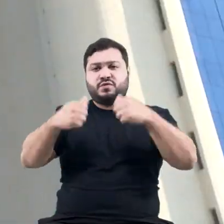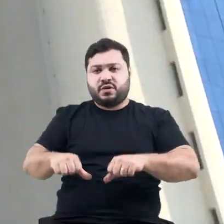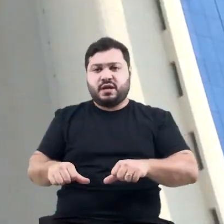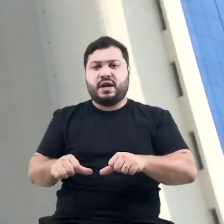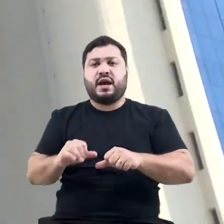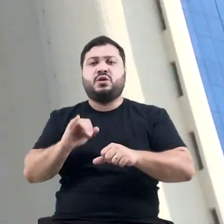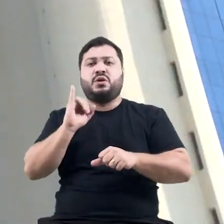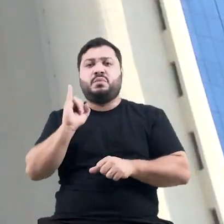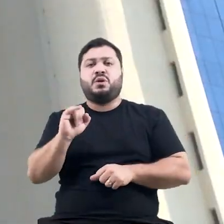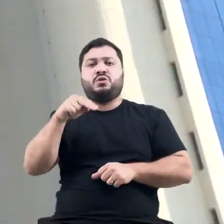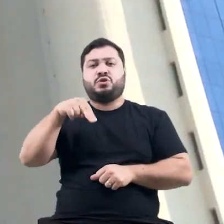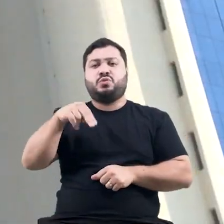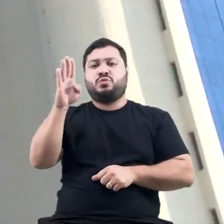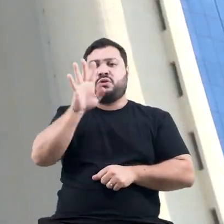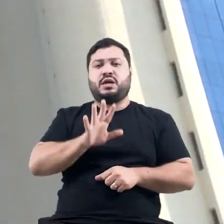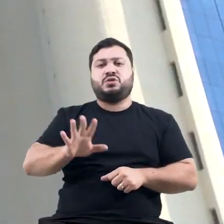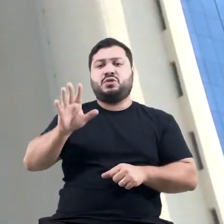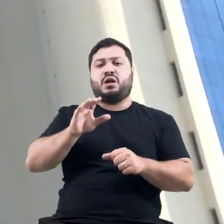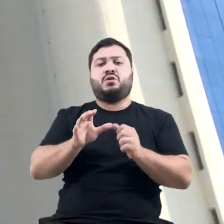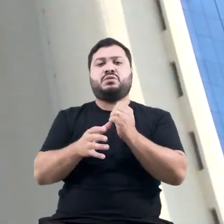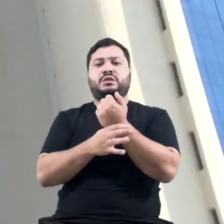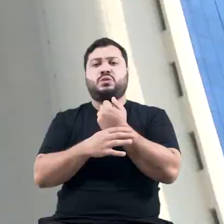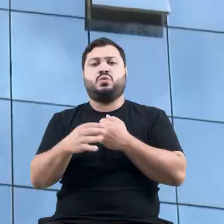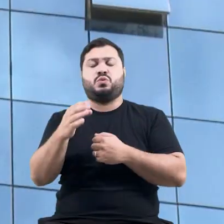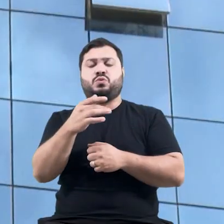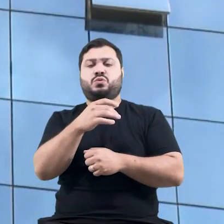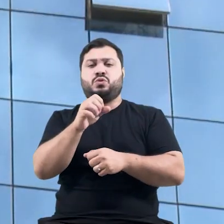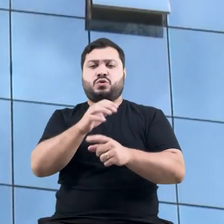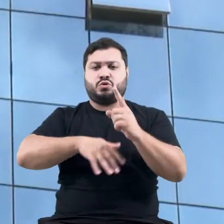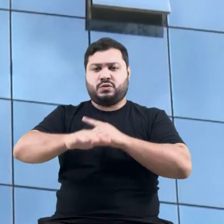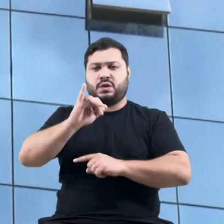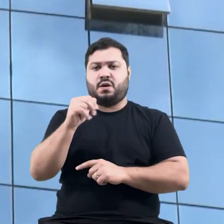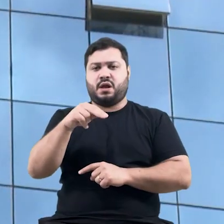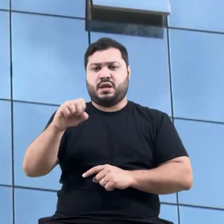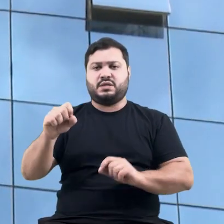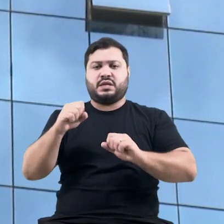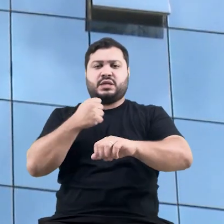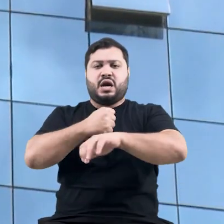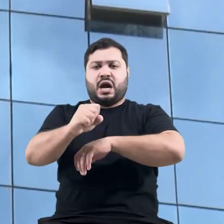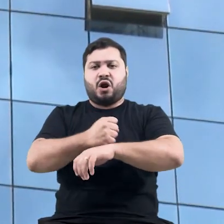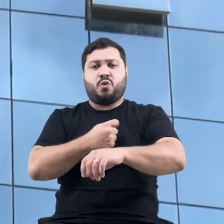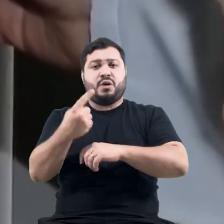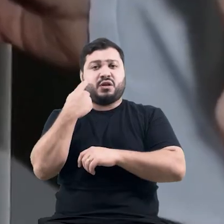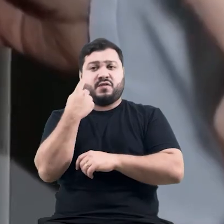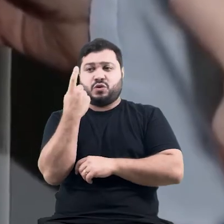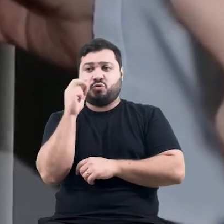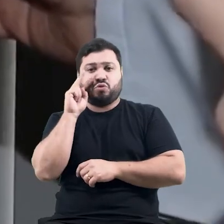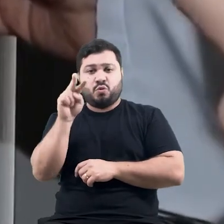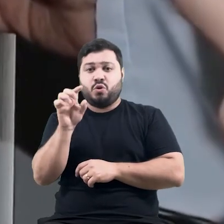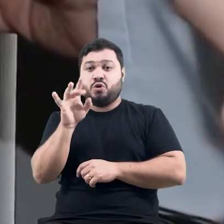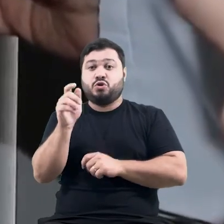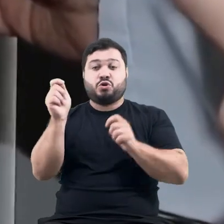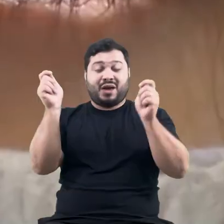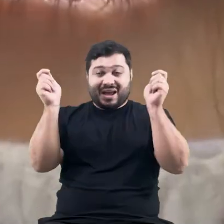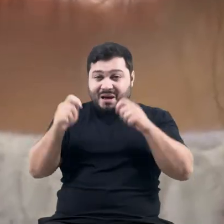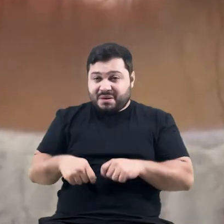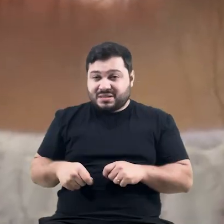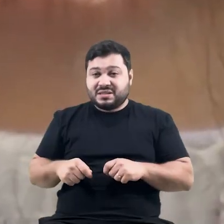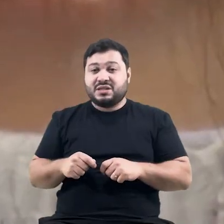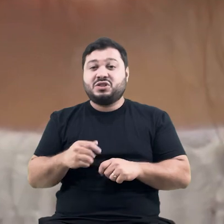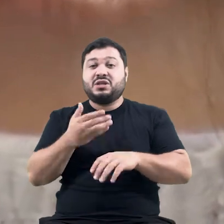benefício foi negado pelo Instituto Nacional do Seguro Social, o INSS, ao argumento de que a visão monocular só